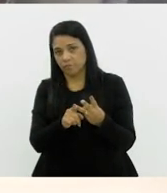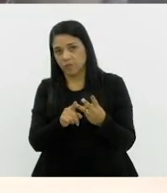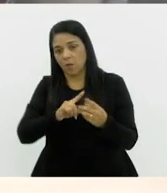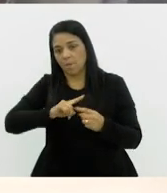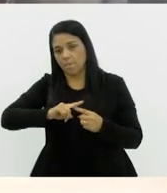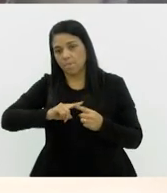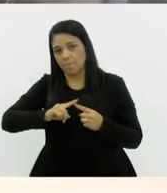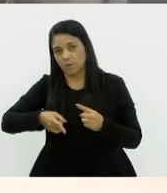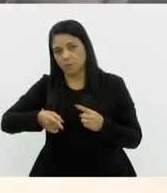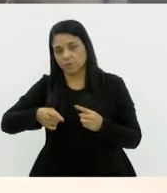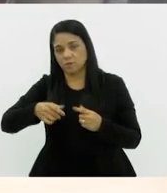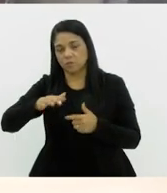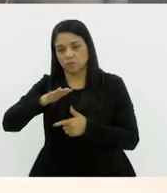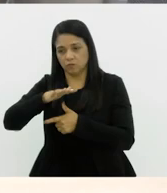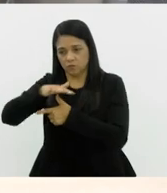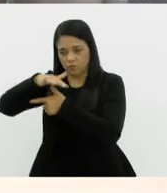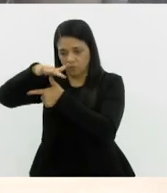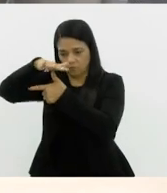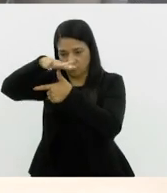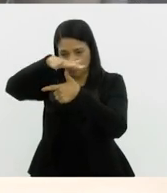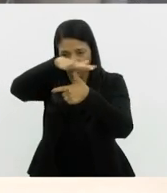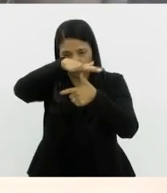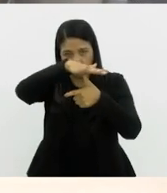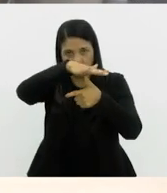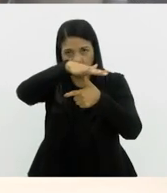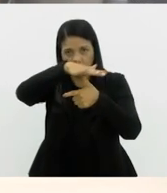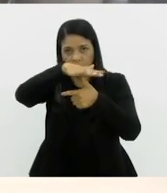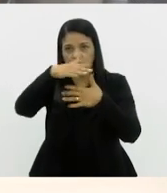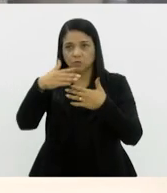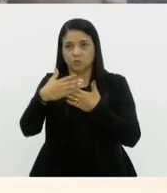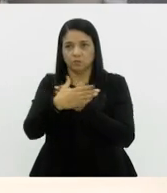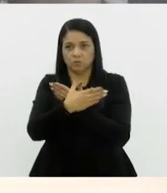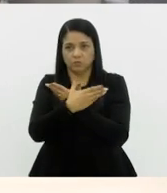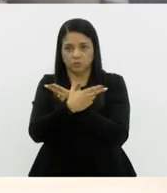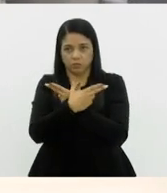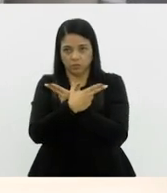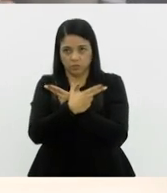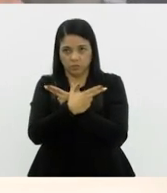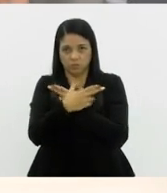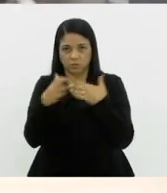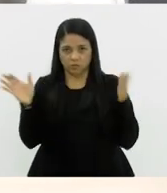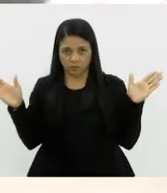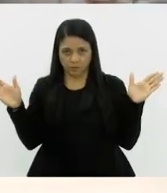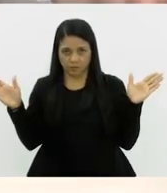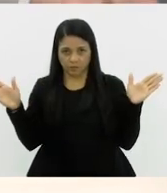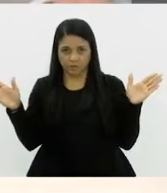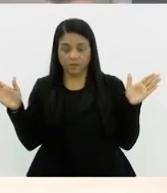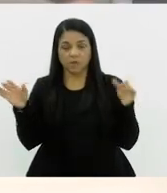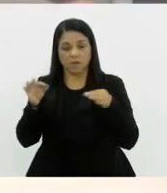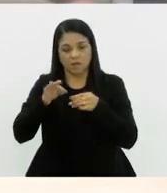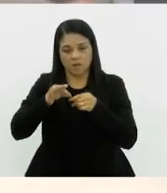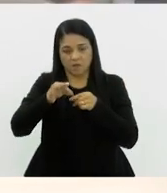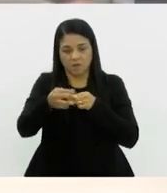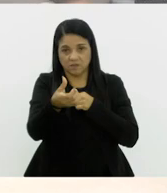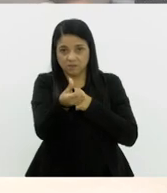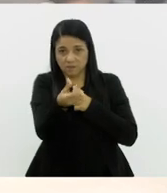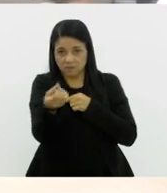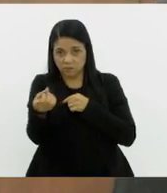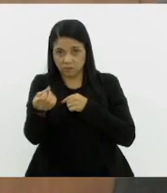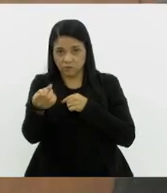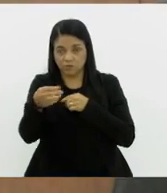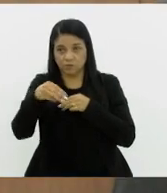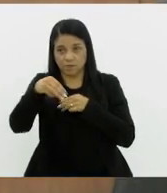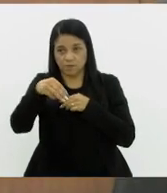proibição do voo pairado em torno do Cristo, isso seria algum problema? Mesmo a 600 metros? A gente tem,